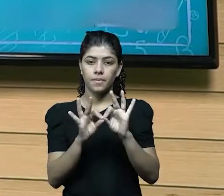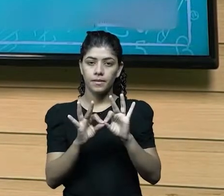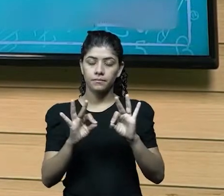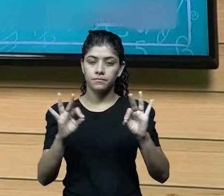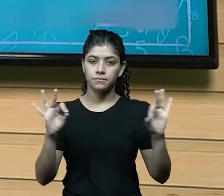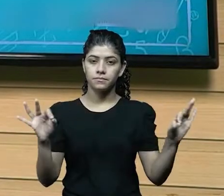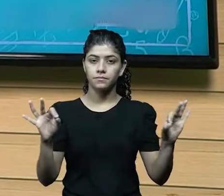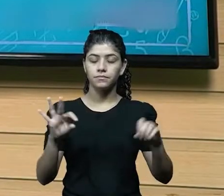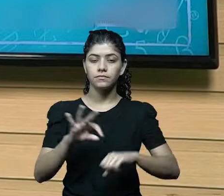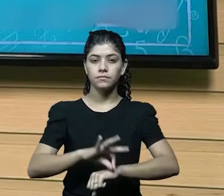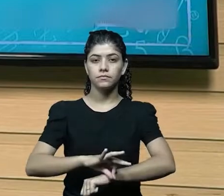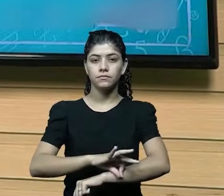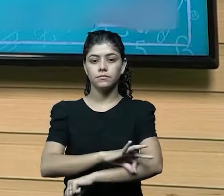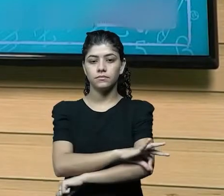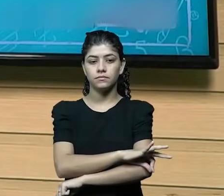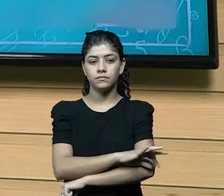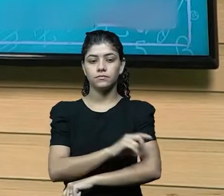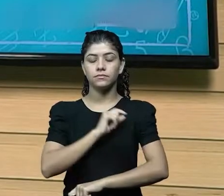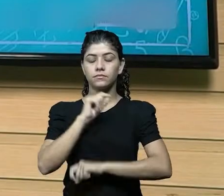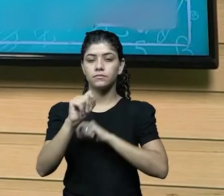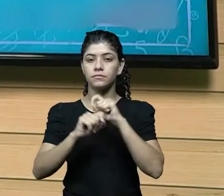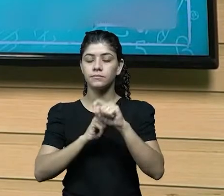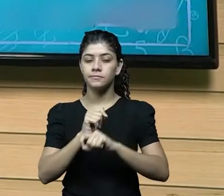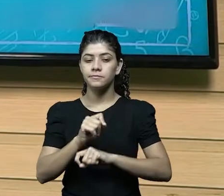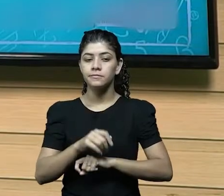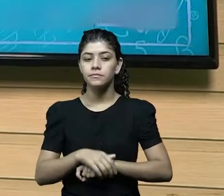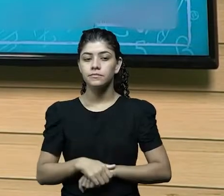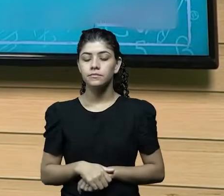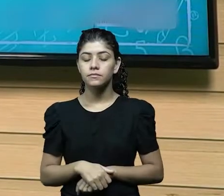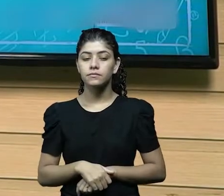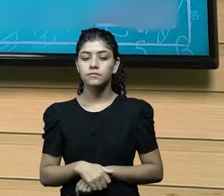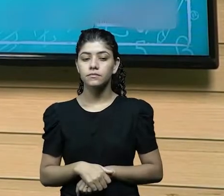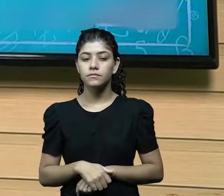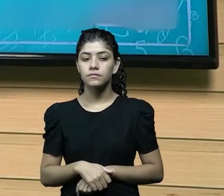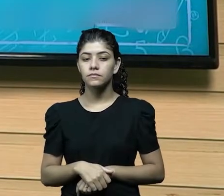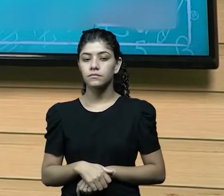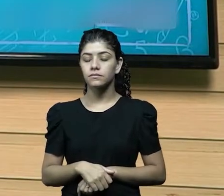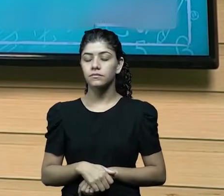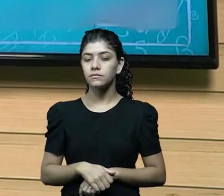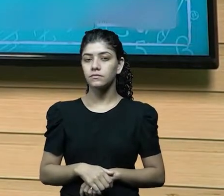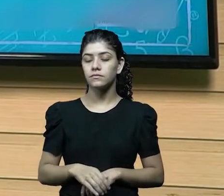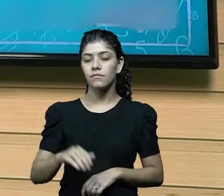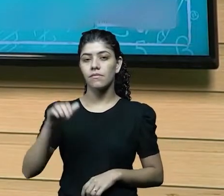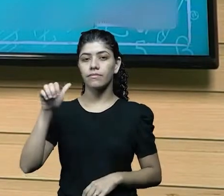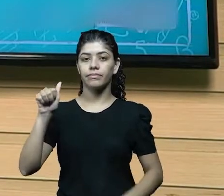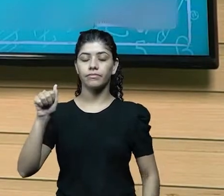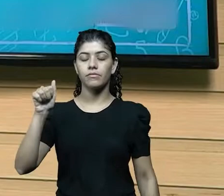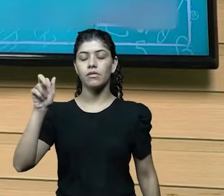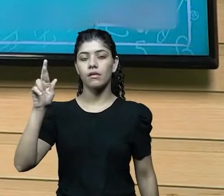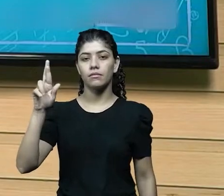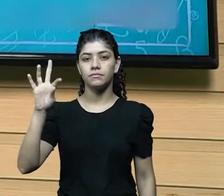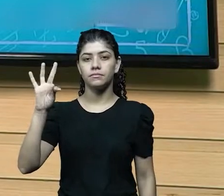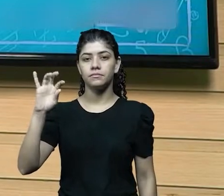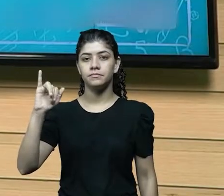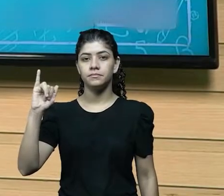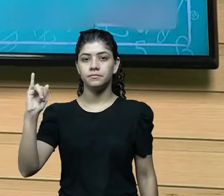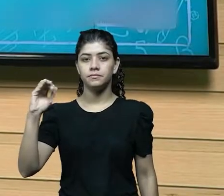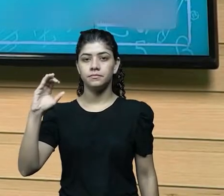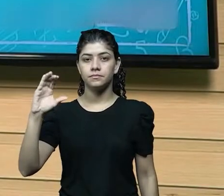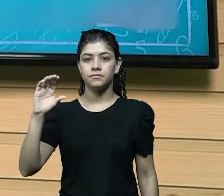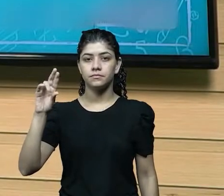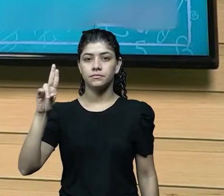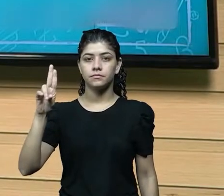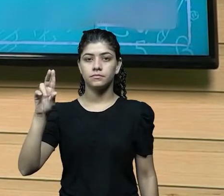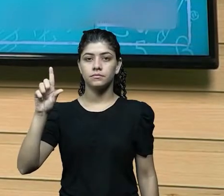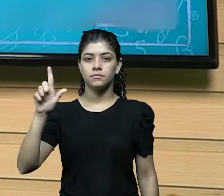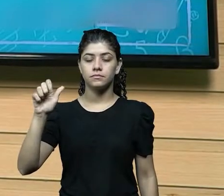régua, o metro que nós chamamos é aquele metro articulado, principalmente utilizado na área de